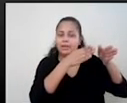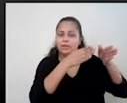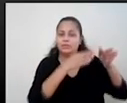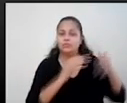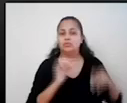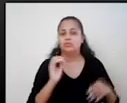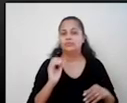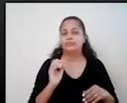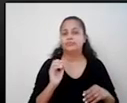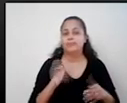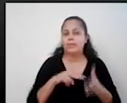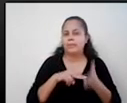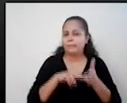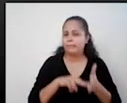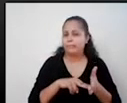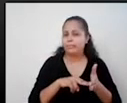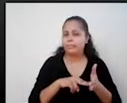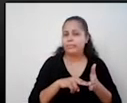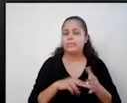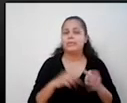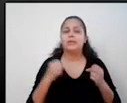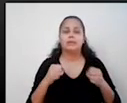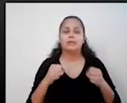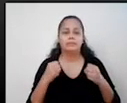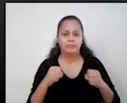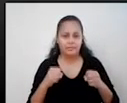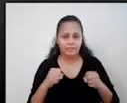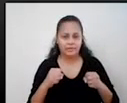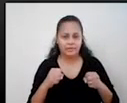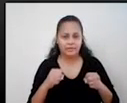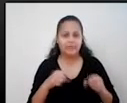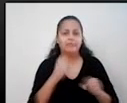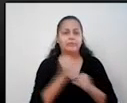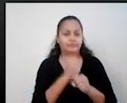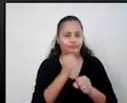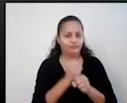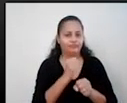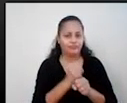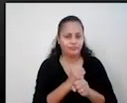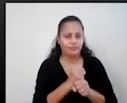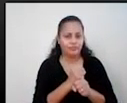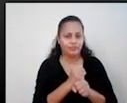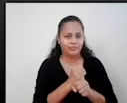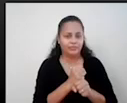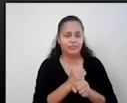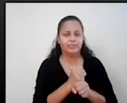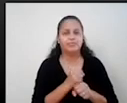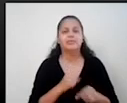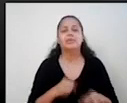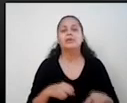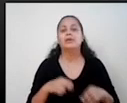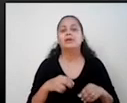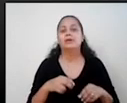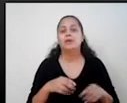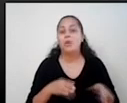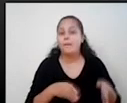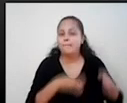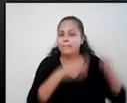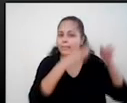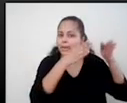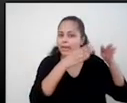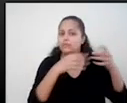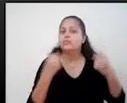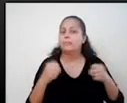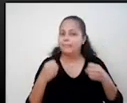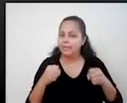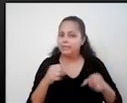arquitetura moderna, precisava de restauração urgente. A minha oração básica é: o prédio imponente, o meu sujeito, precisava